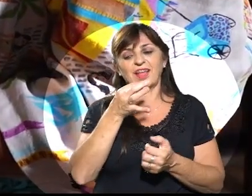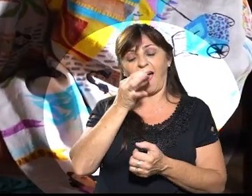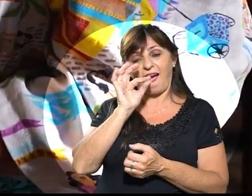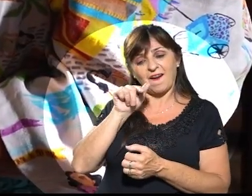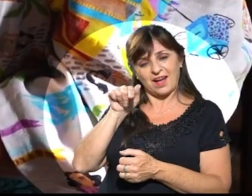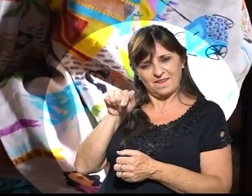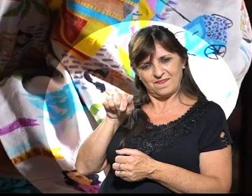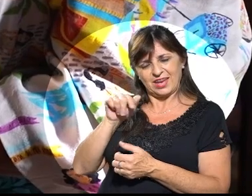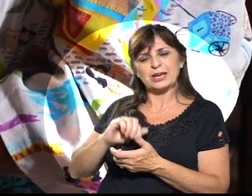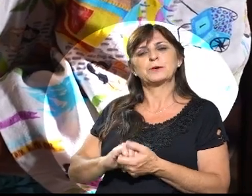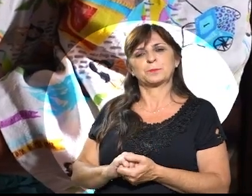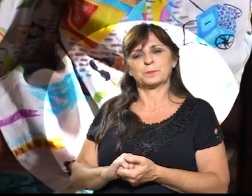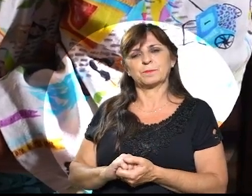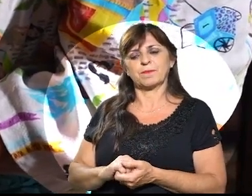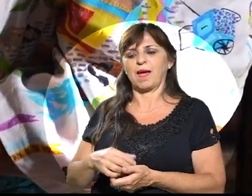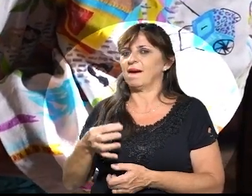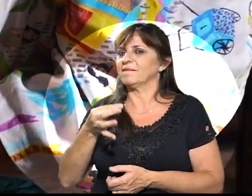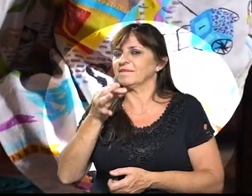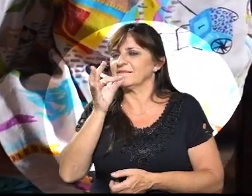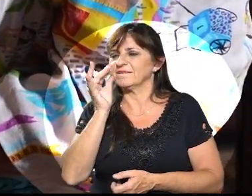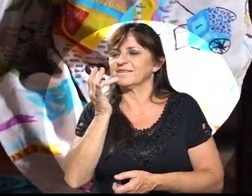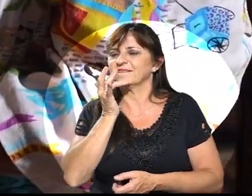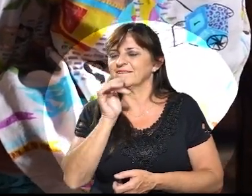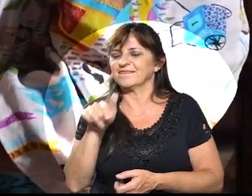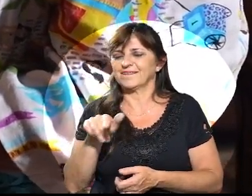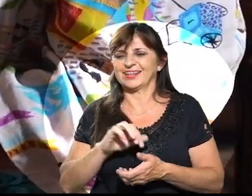Ah, o cafezinho nosso aí.